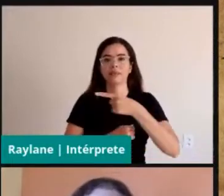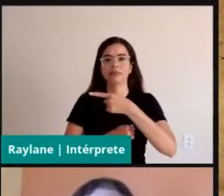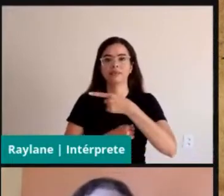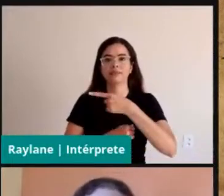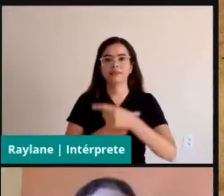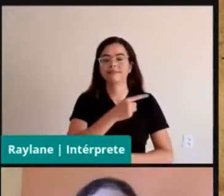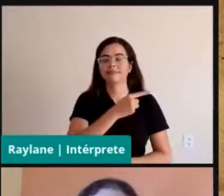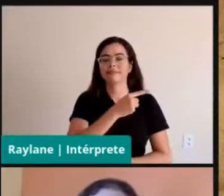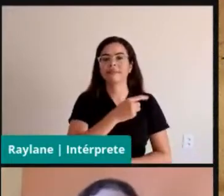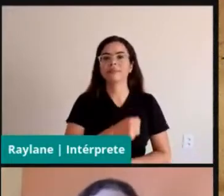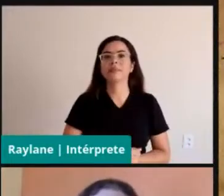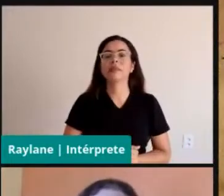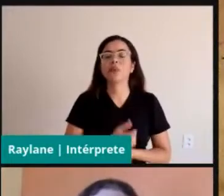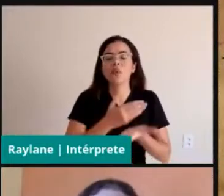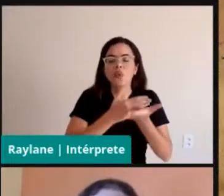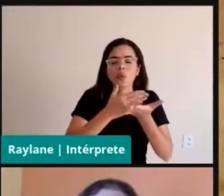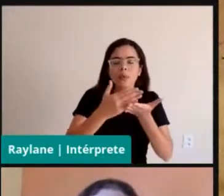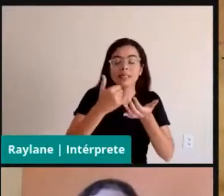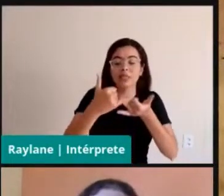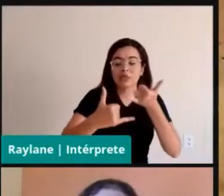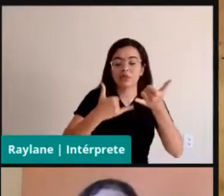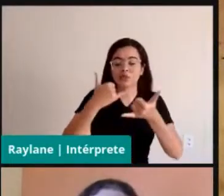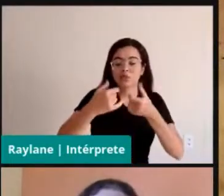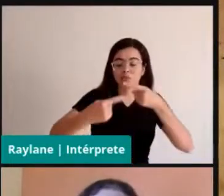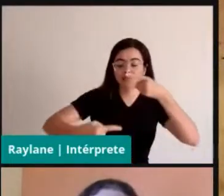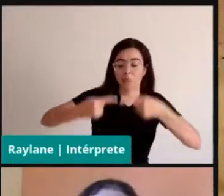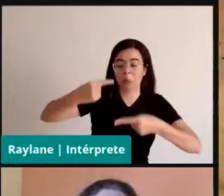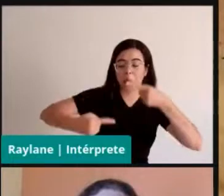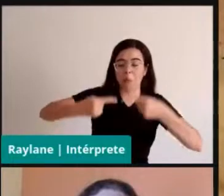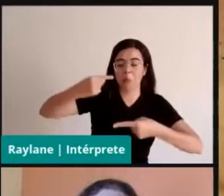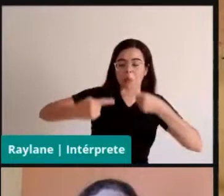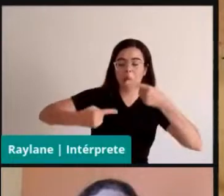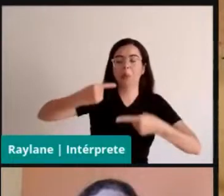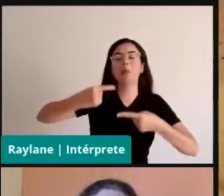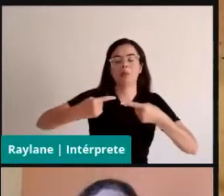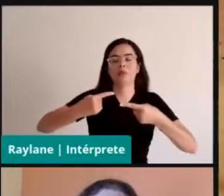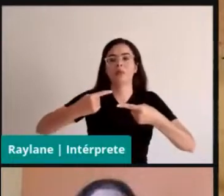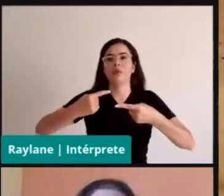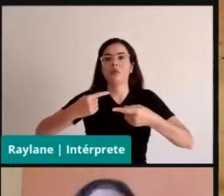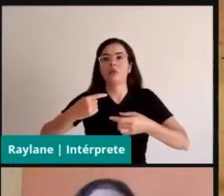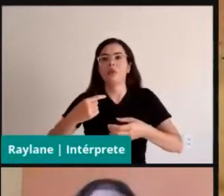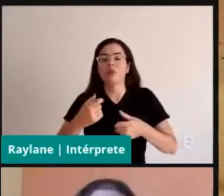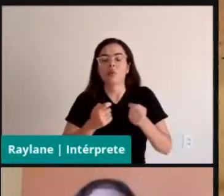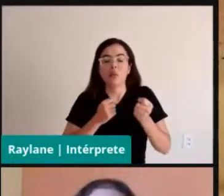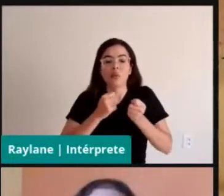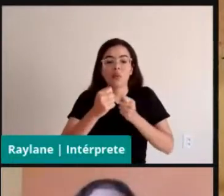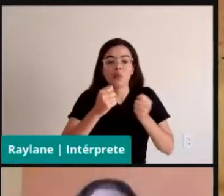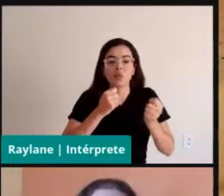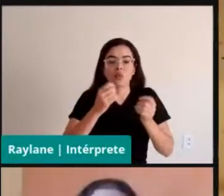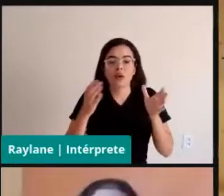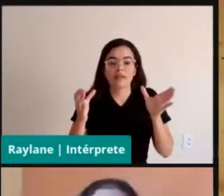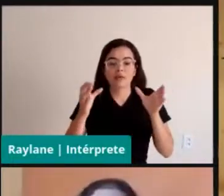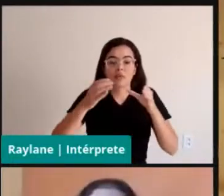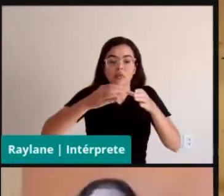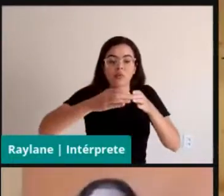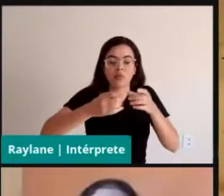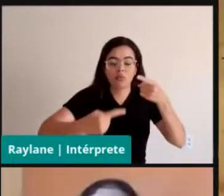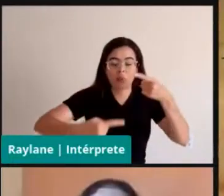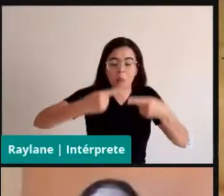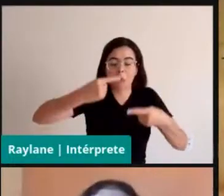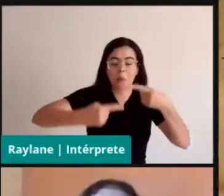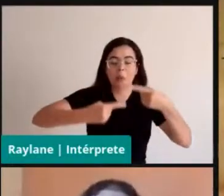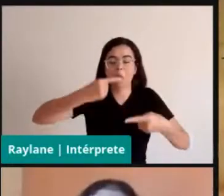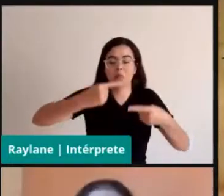jogos de guerra, em que cada jogador controlava um exército e eles passaram a controlar apenas